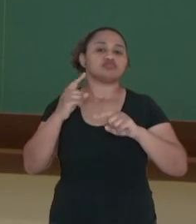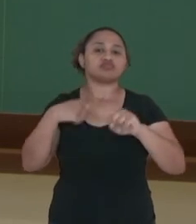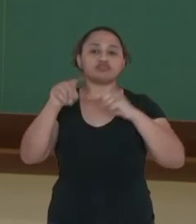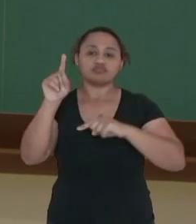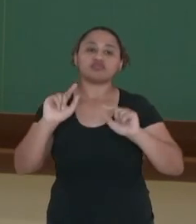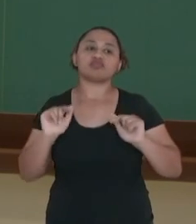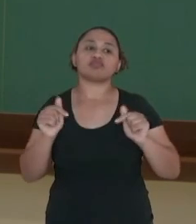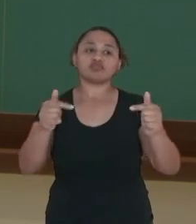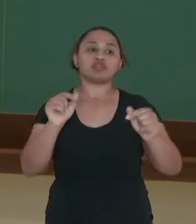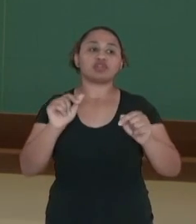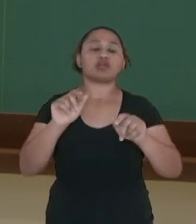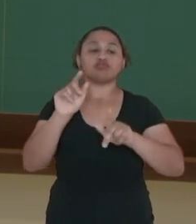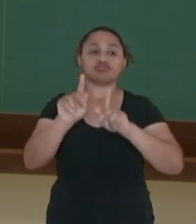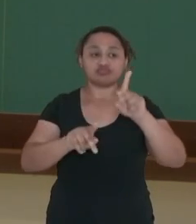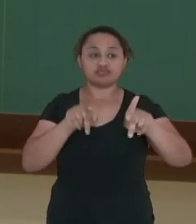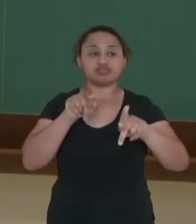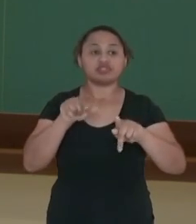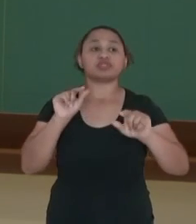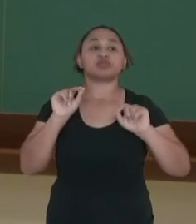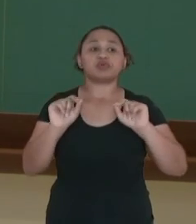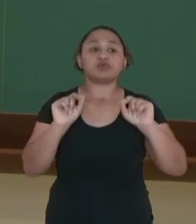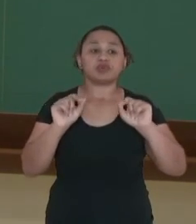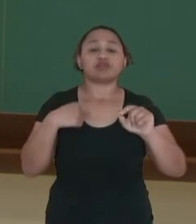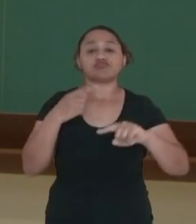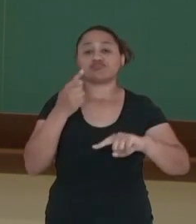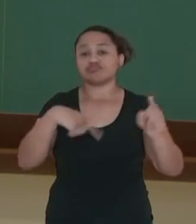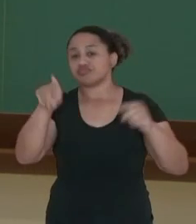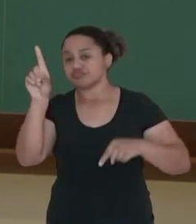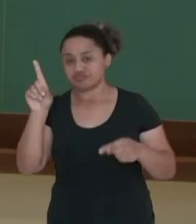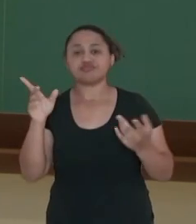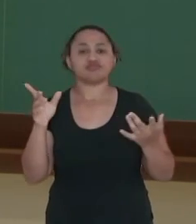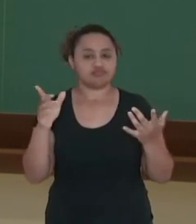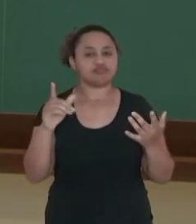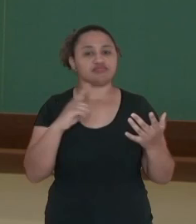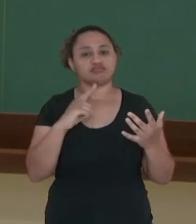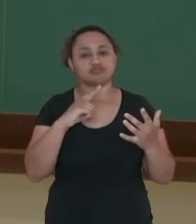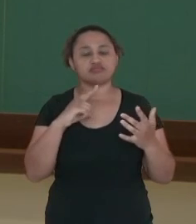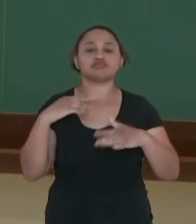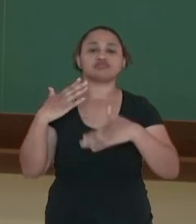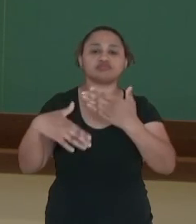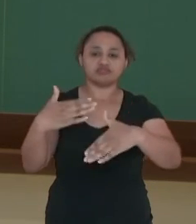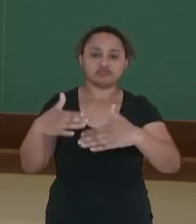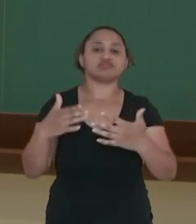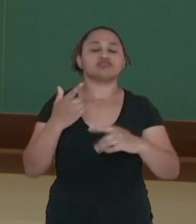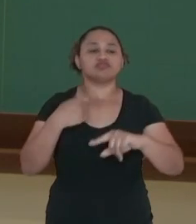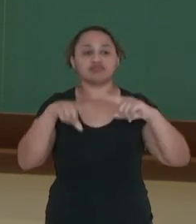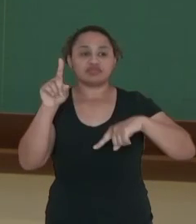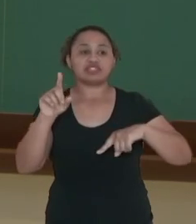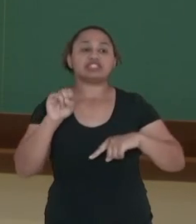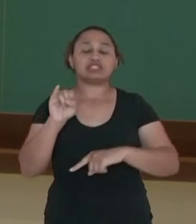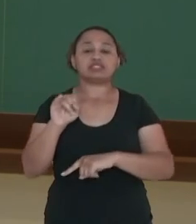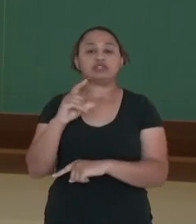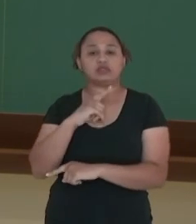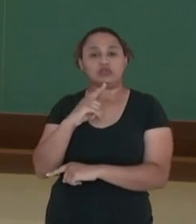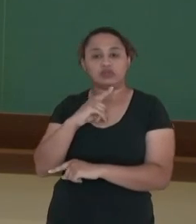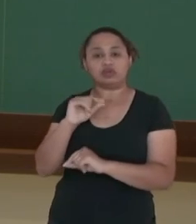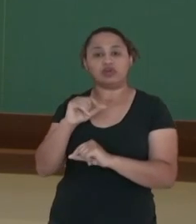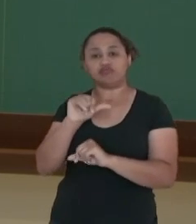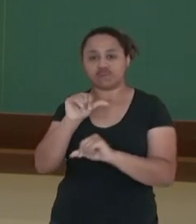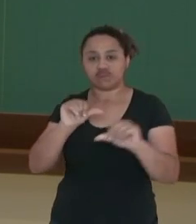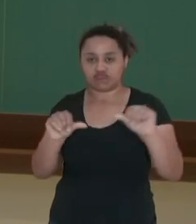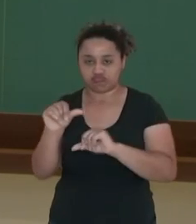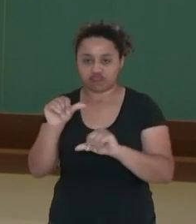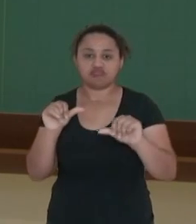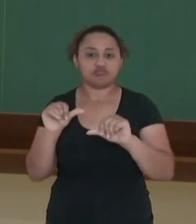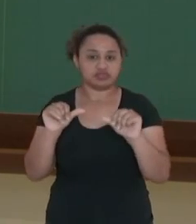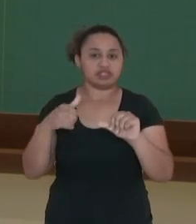atuando sobre a população e que ela está evoluindo, ou seja, está sofrendo um processo de evolução, caso aconteça essas alterações